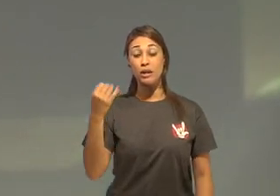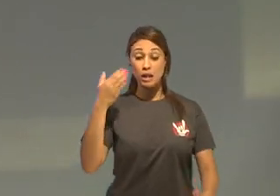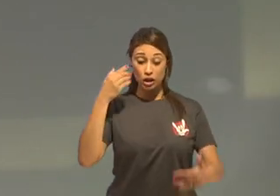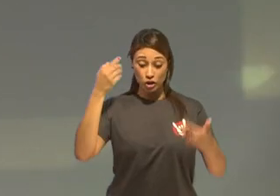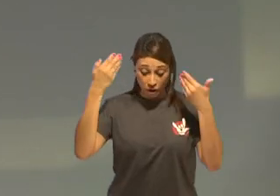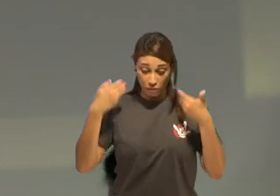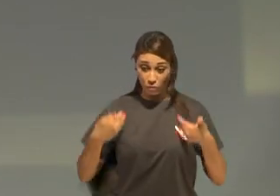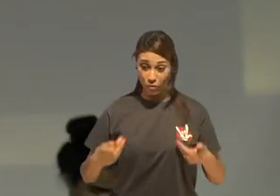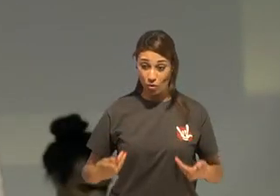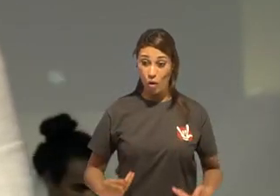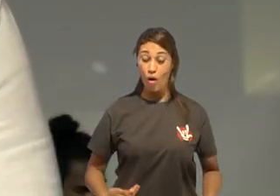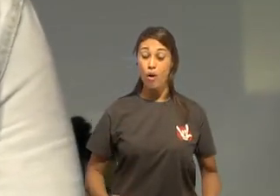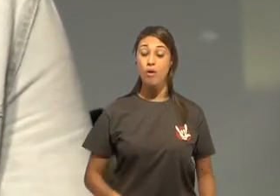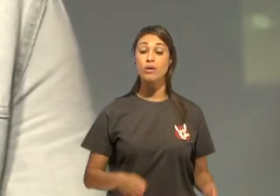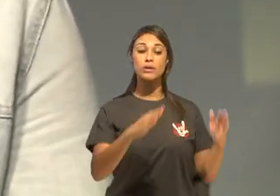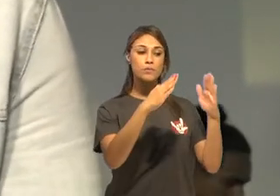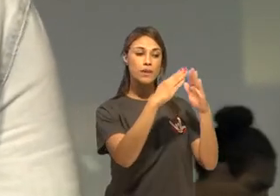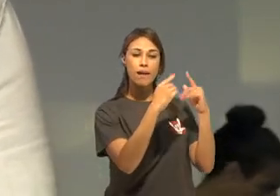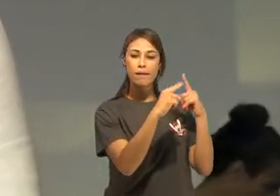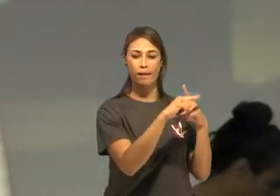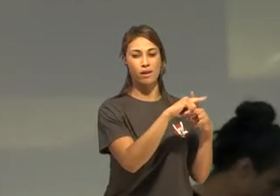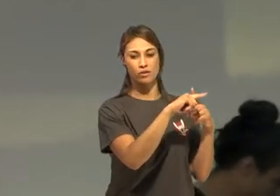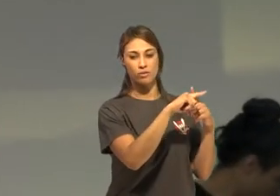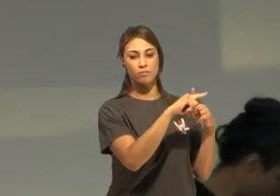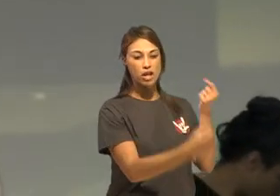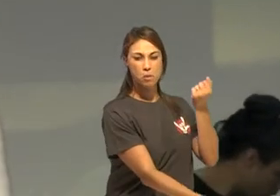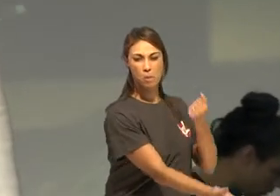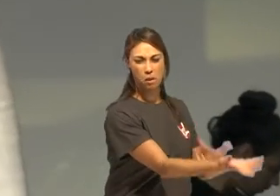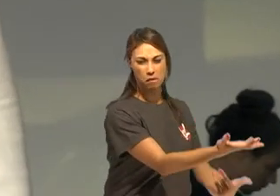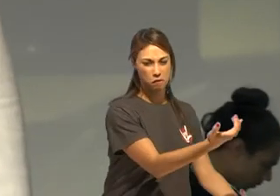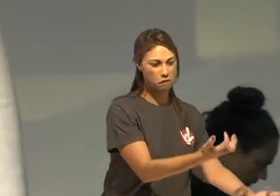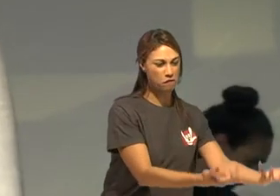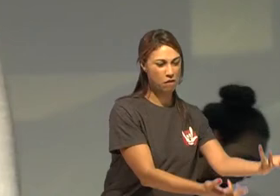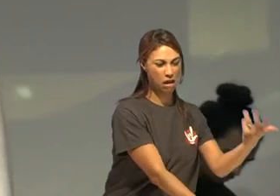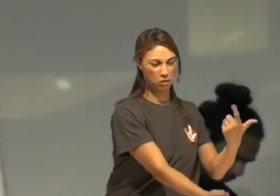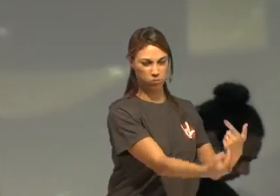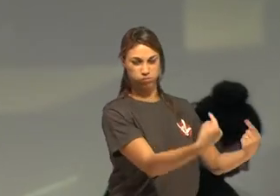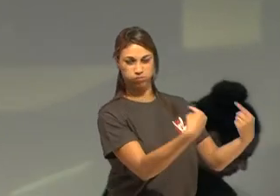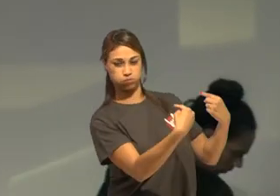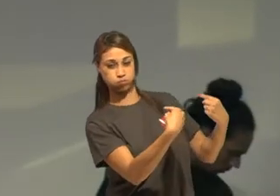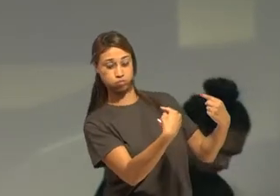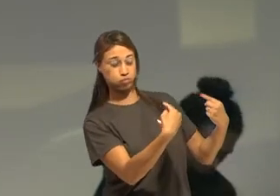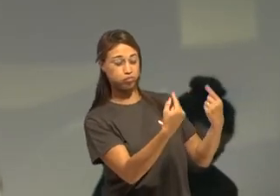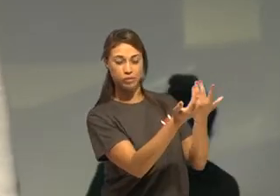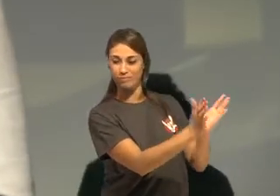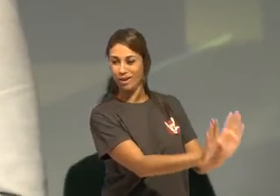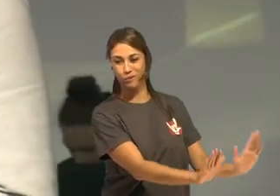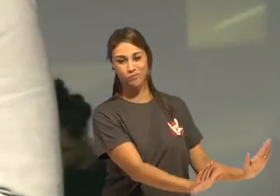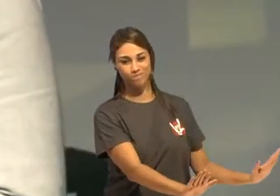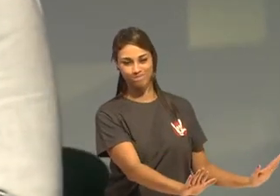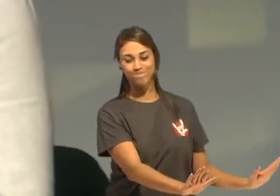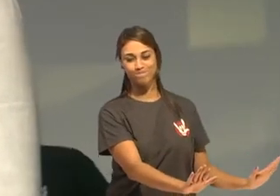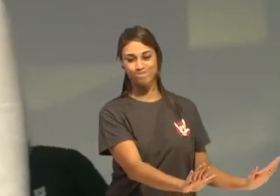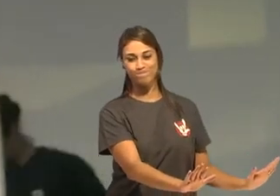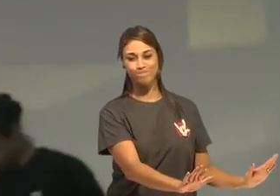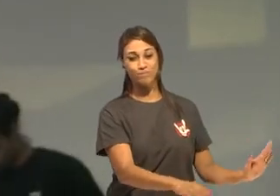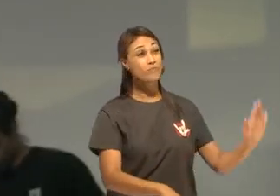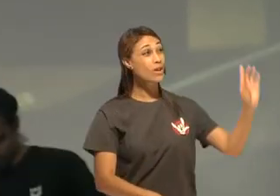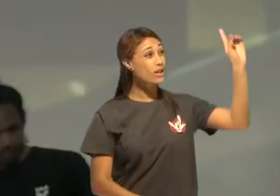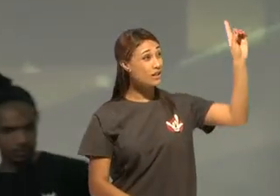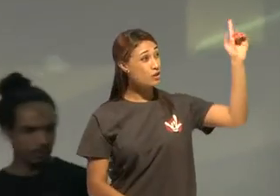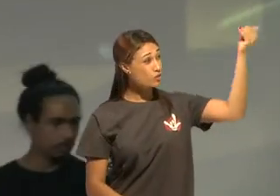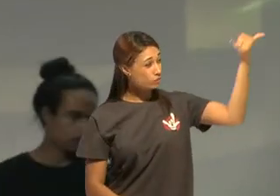do inferno não prevalecerão, Pai. Fala conosco, fala com aqueles que estão nas suas casas, fala com aqueles que